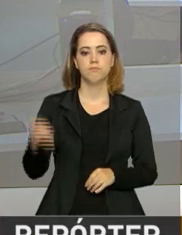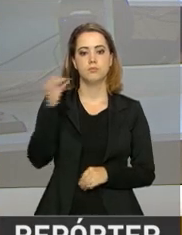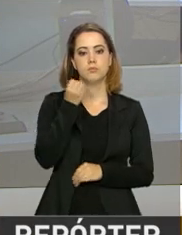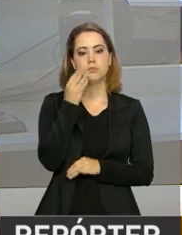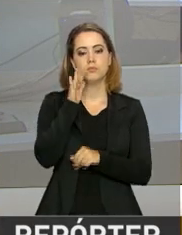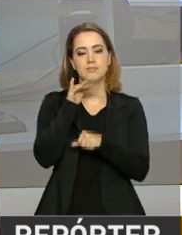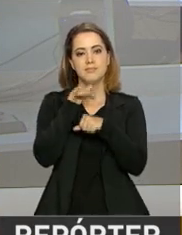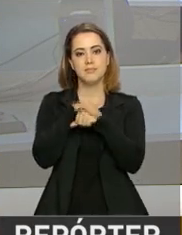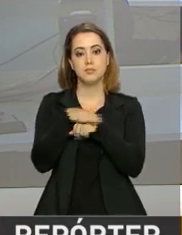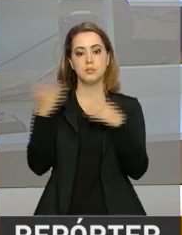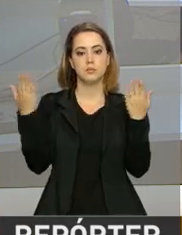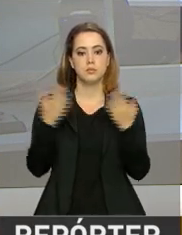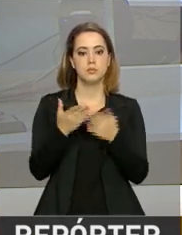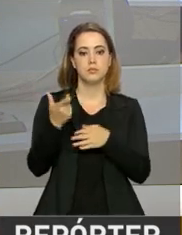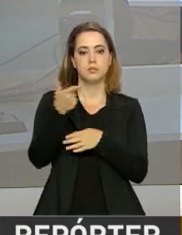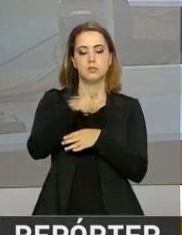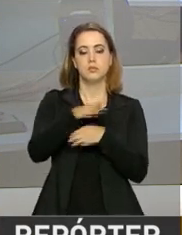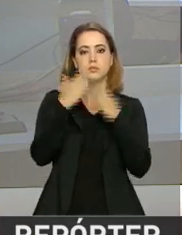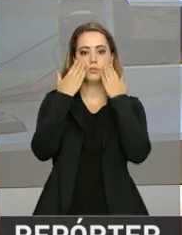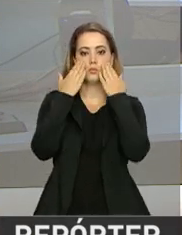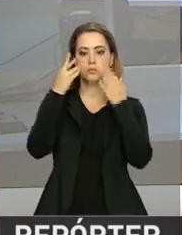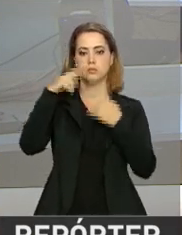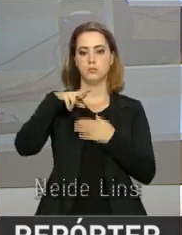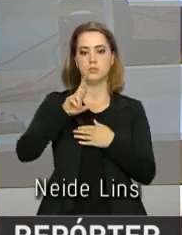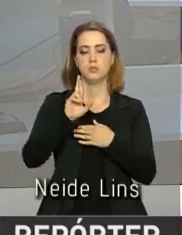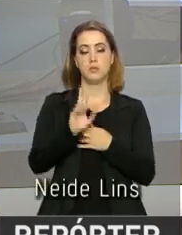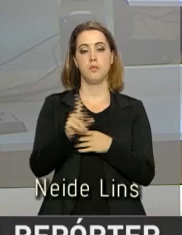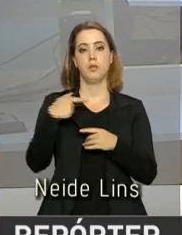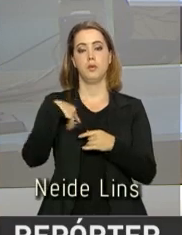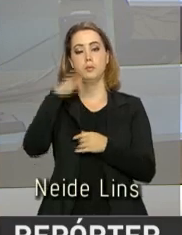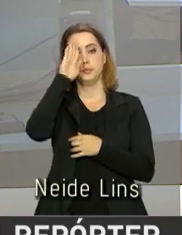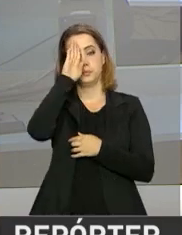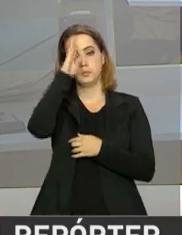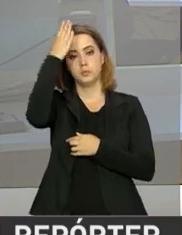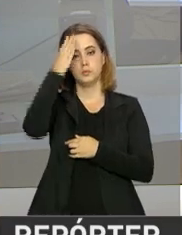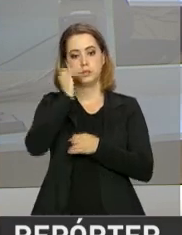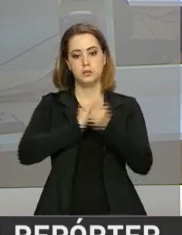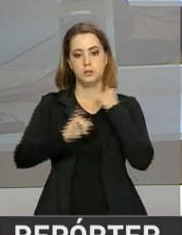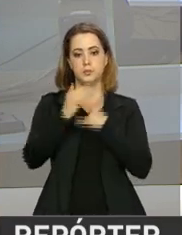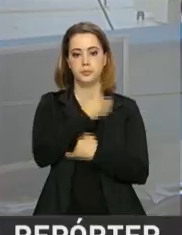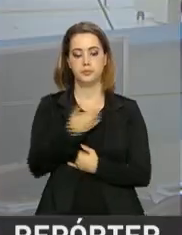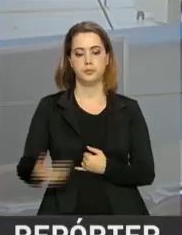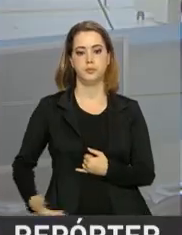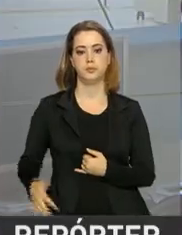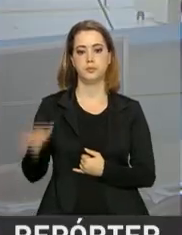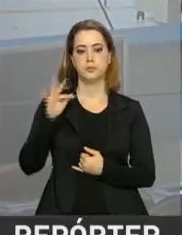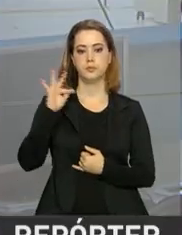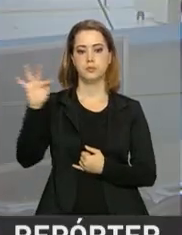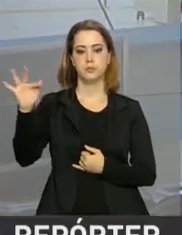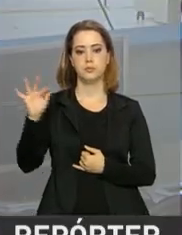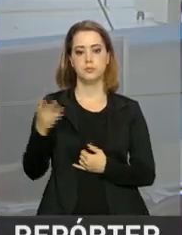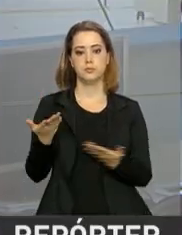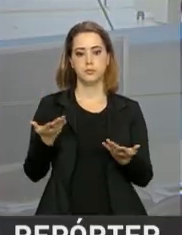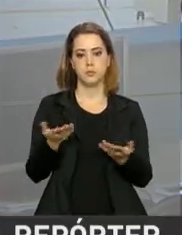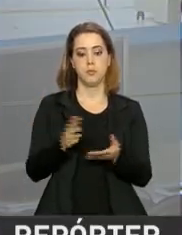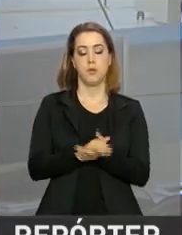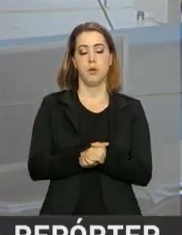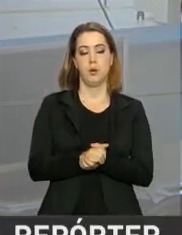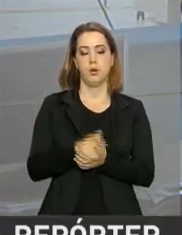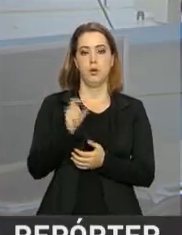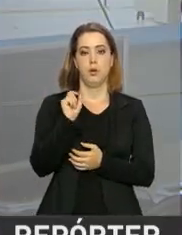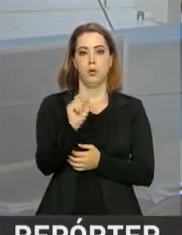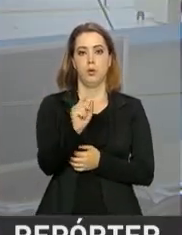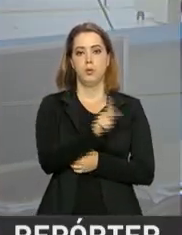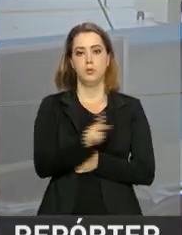Olá, boa noite. Estamos no ar com mais uma edição do Repórter NBR e as principais notícias do governo federal. O presidente Michel Temer já está